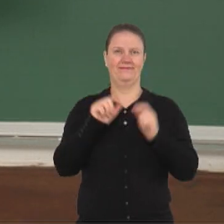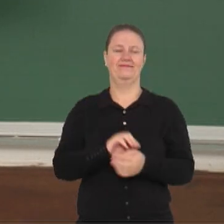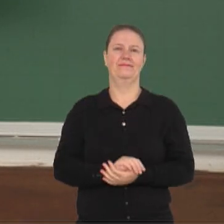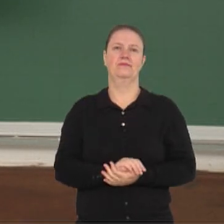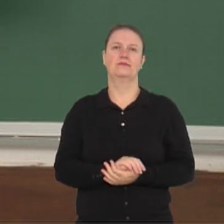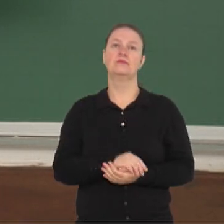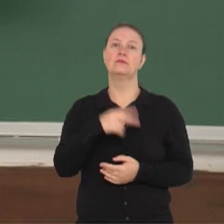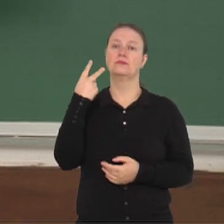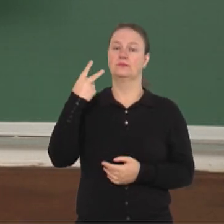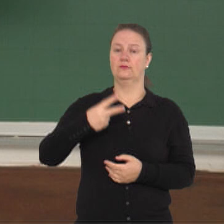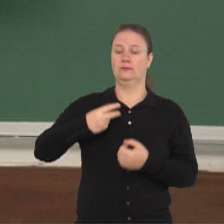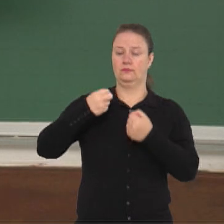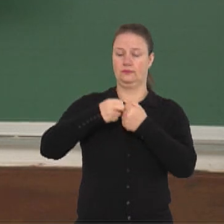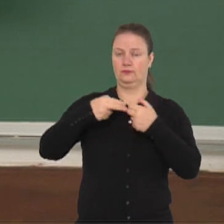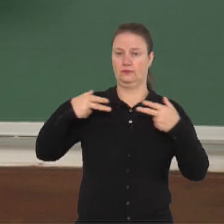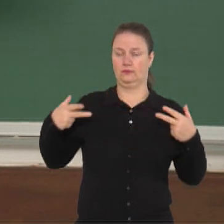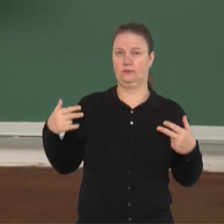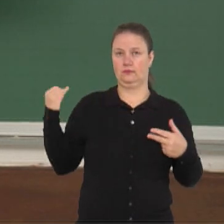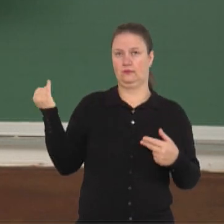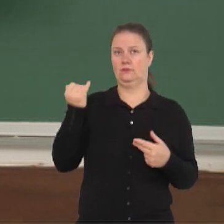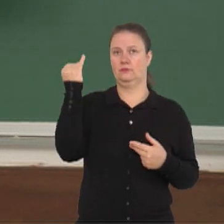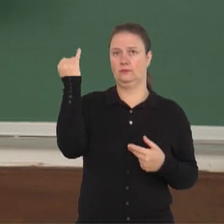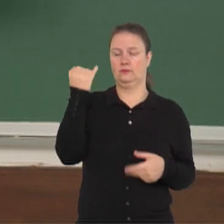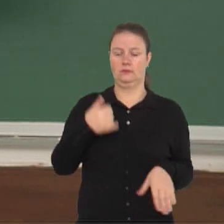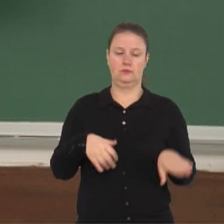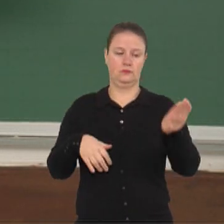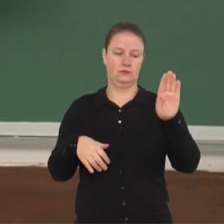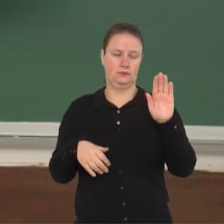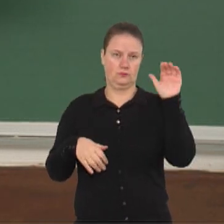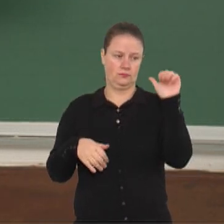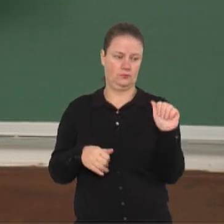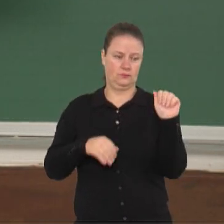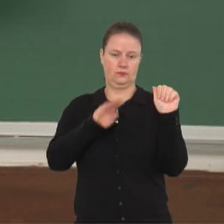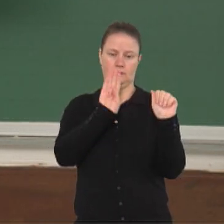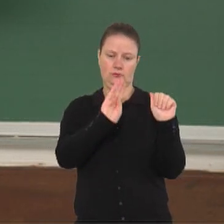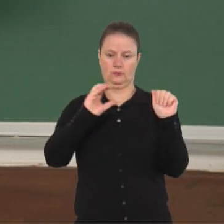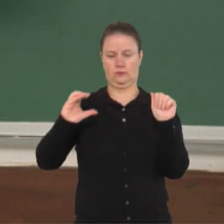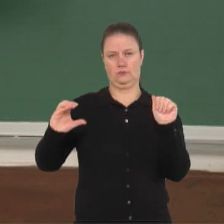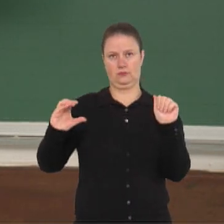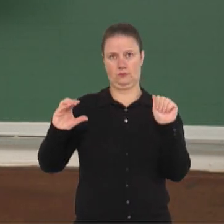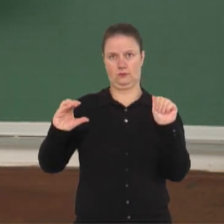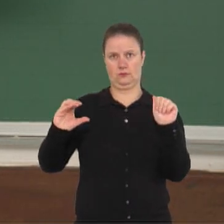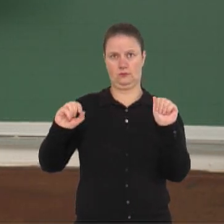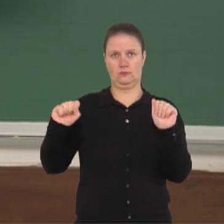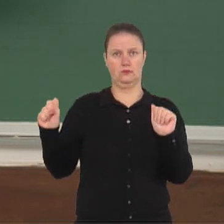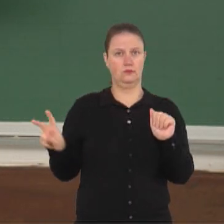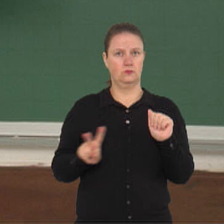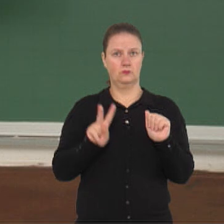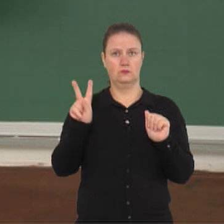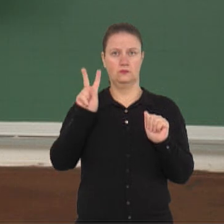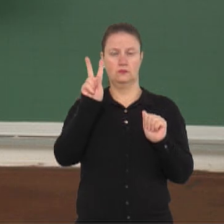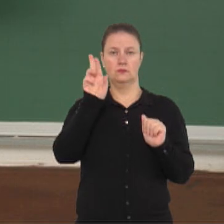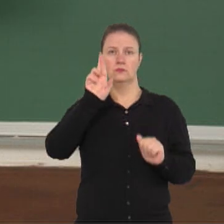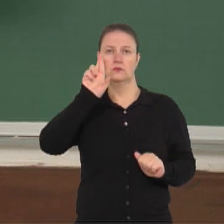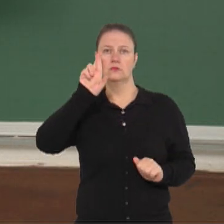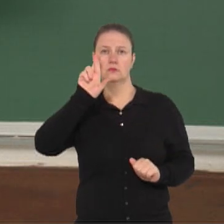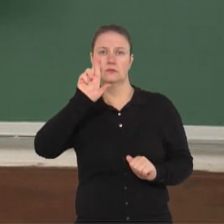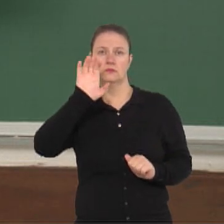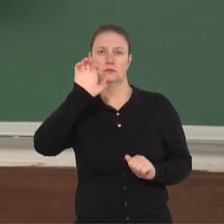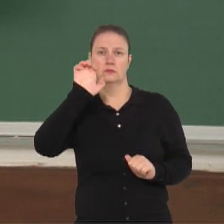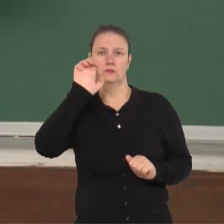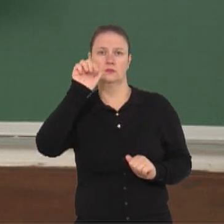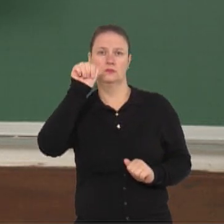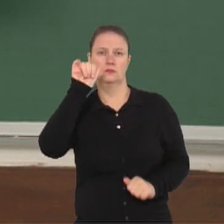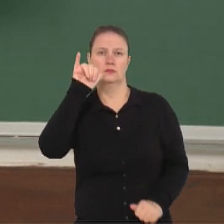né? Duas coisas importantes. A, B e C, que são os coeficientes, são valores reais, o a diferente de